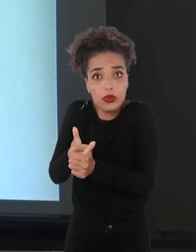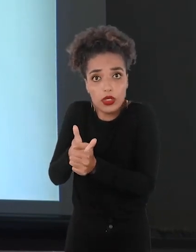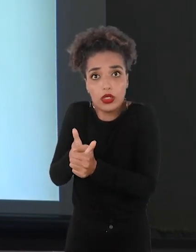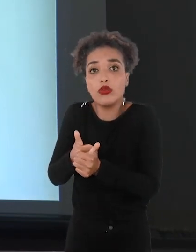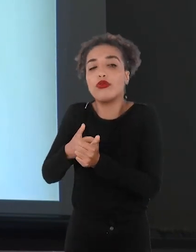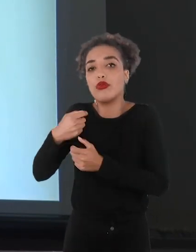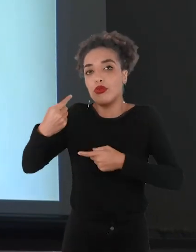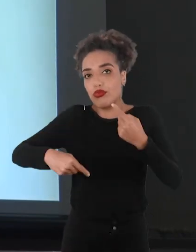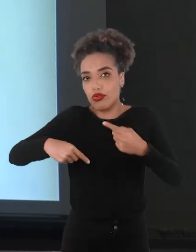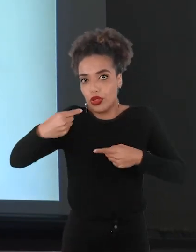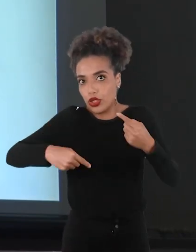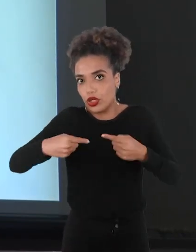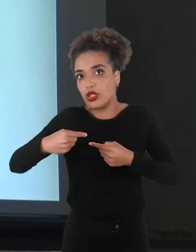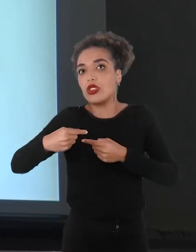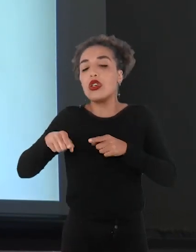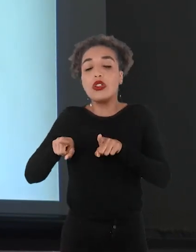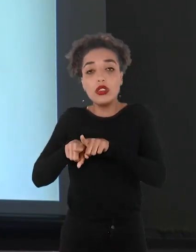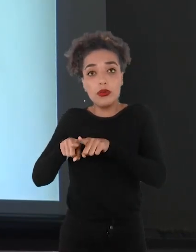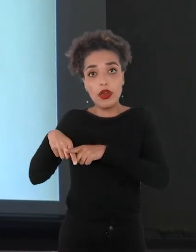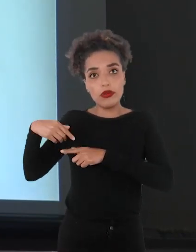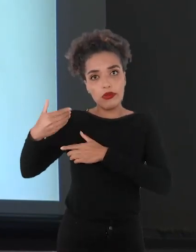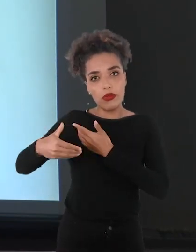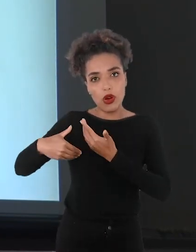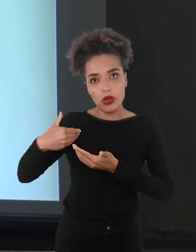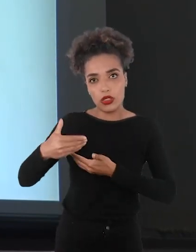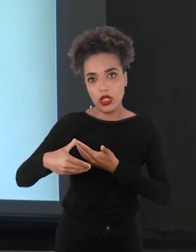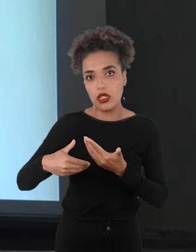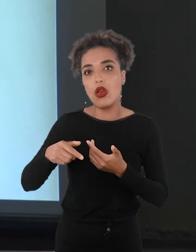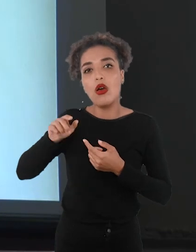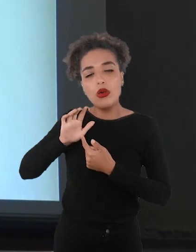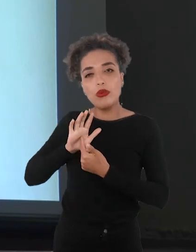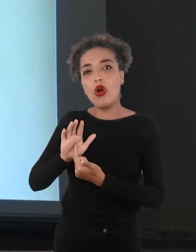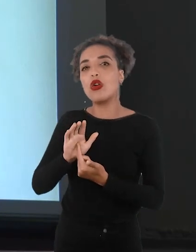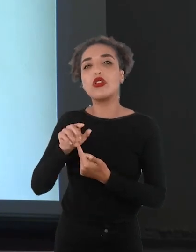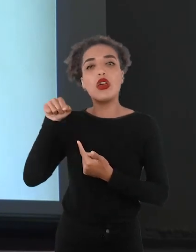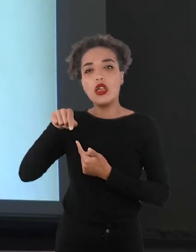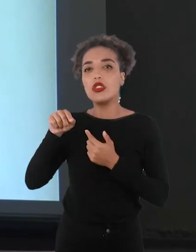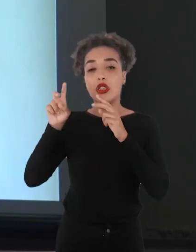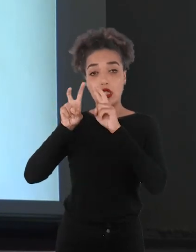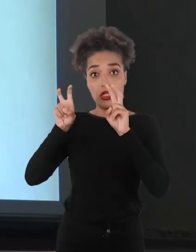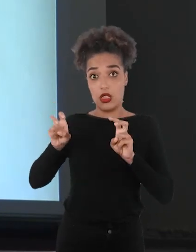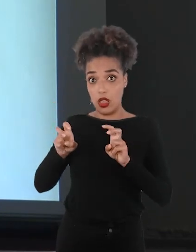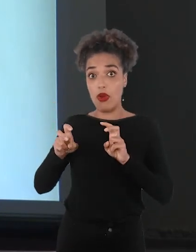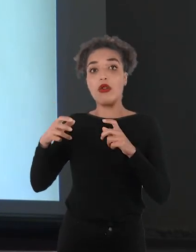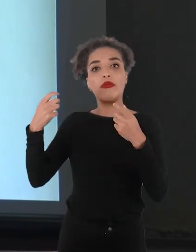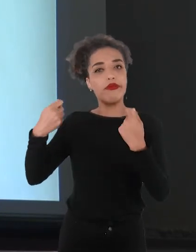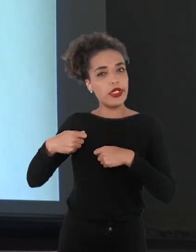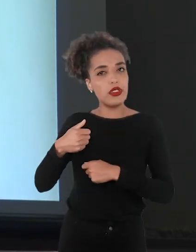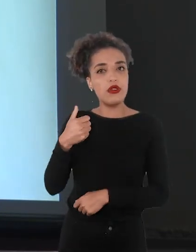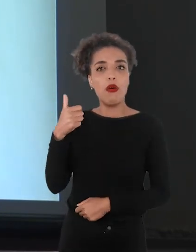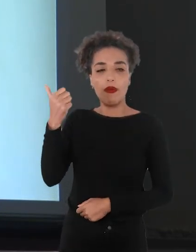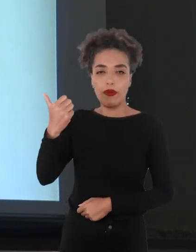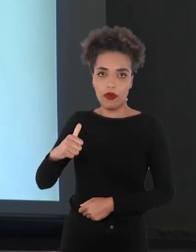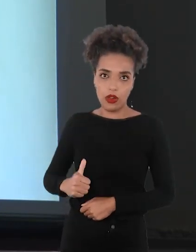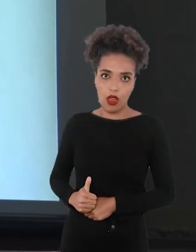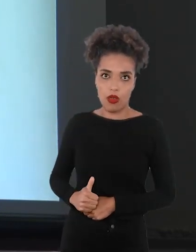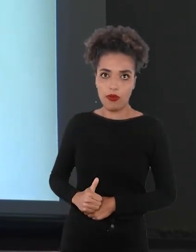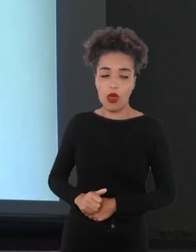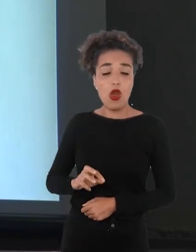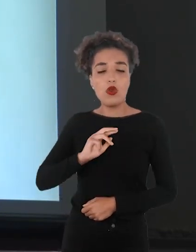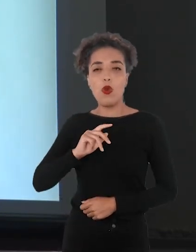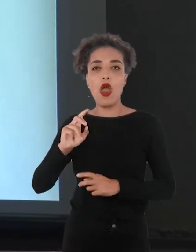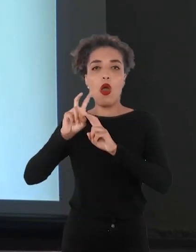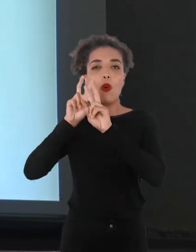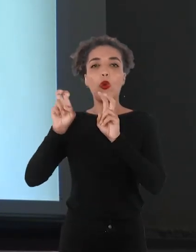das políticas e dos processos como um item a ser avaliado, não um item